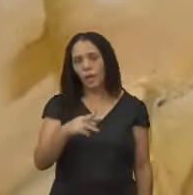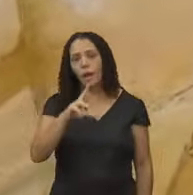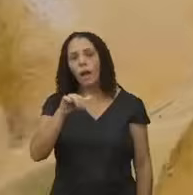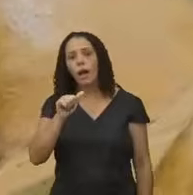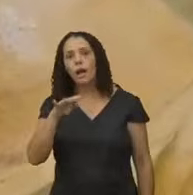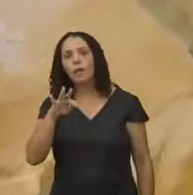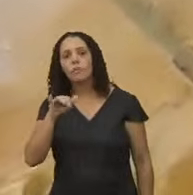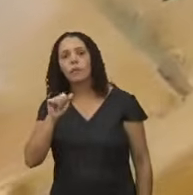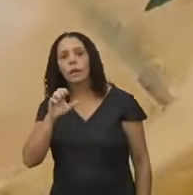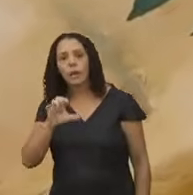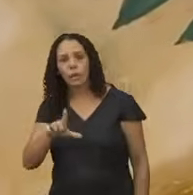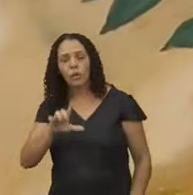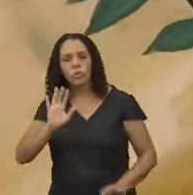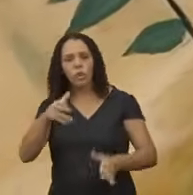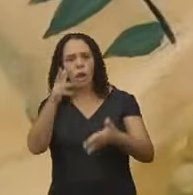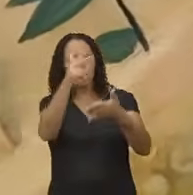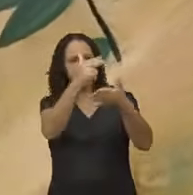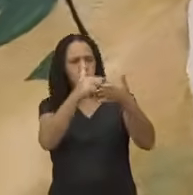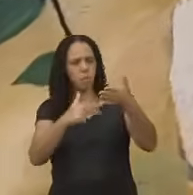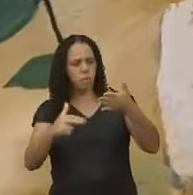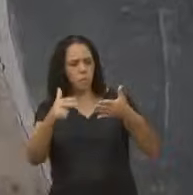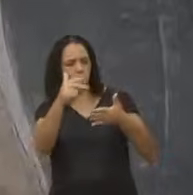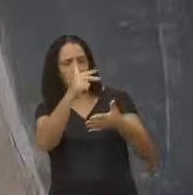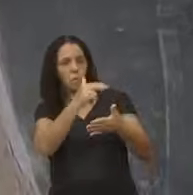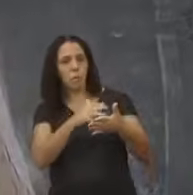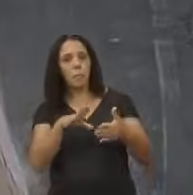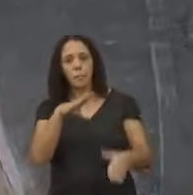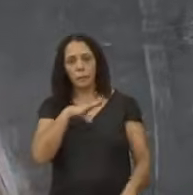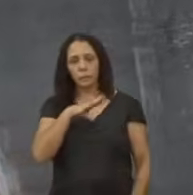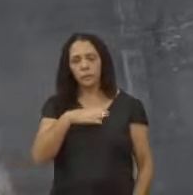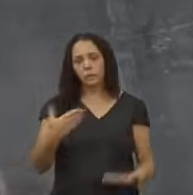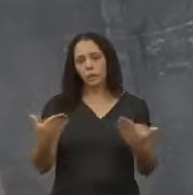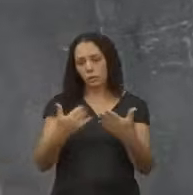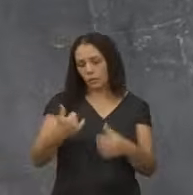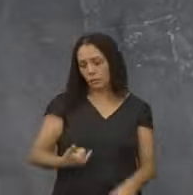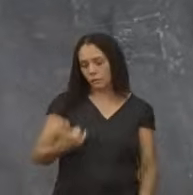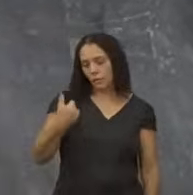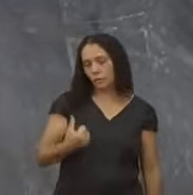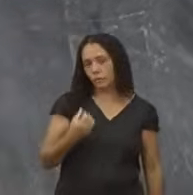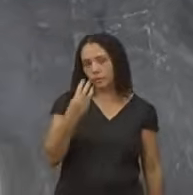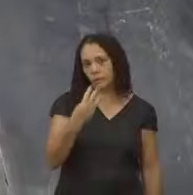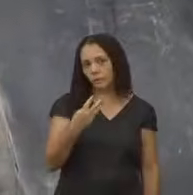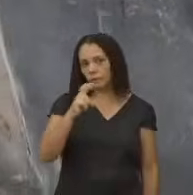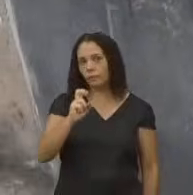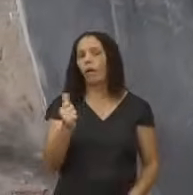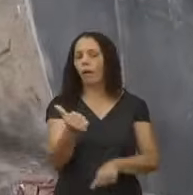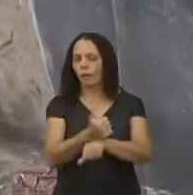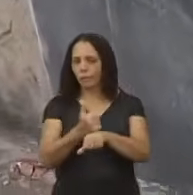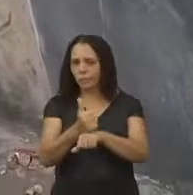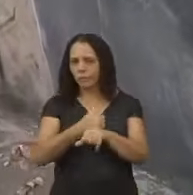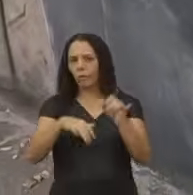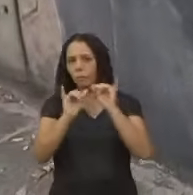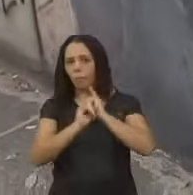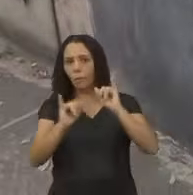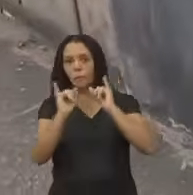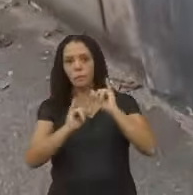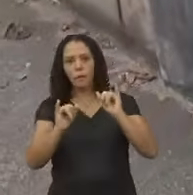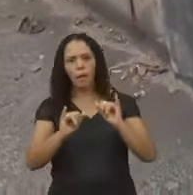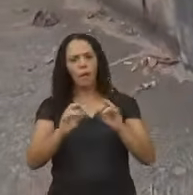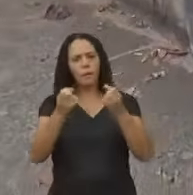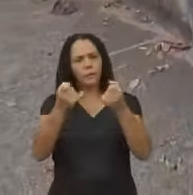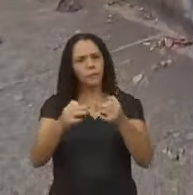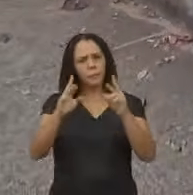deixava seus traços nos muros da cidade. Hoje, aos 35, é designer publicitário e explica as diferenças